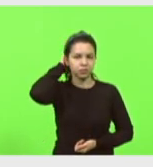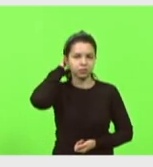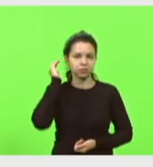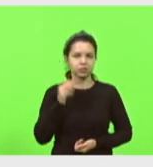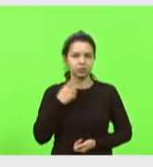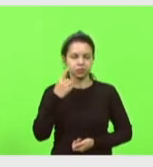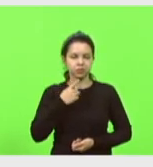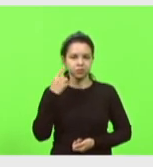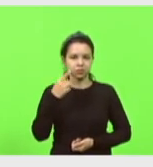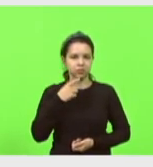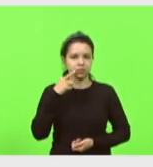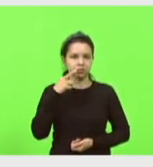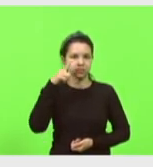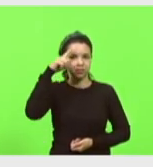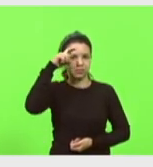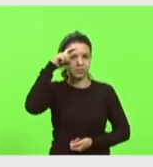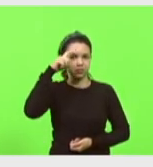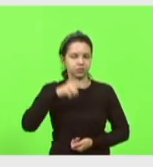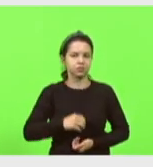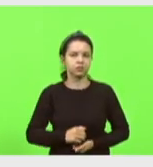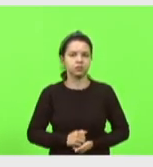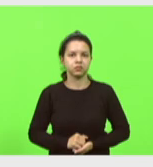Deputado Marcos Vieira?